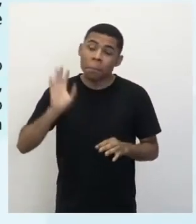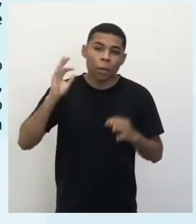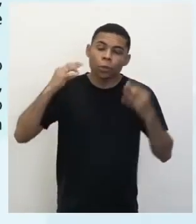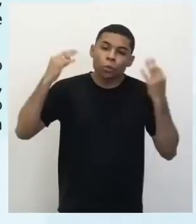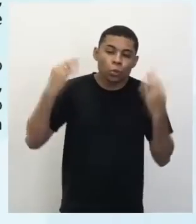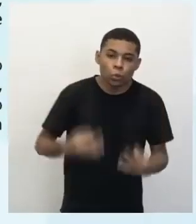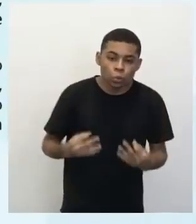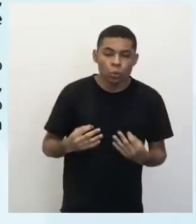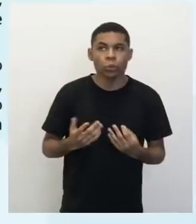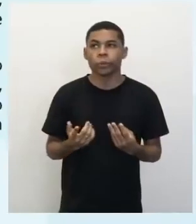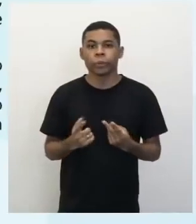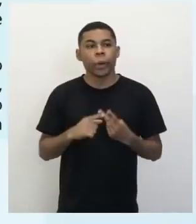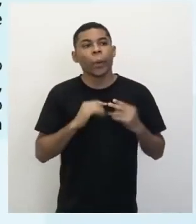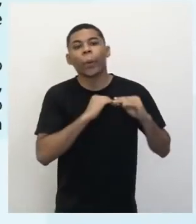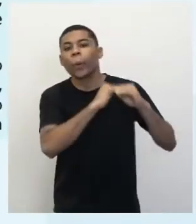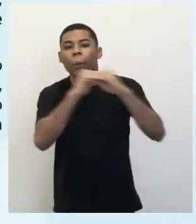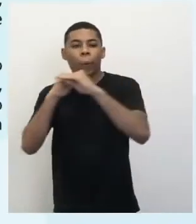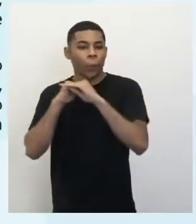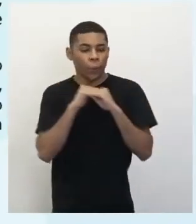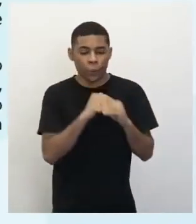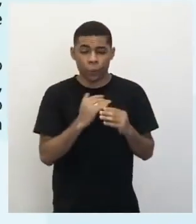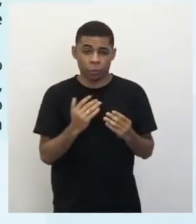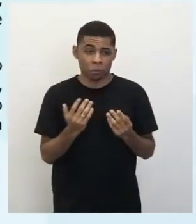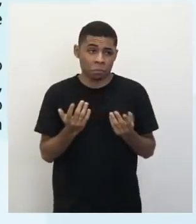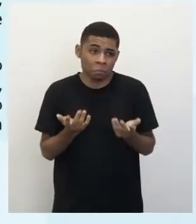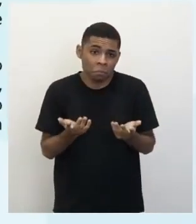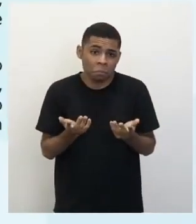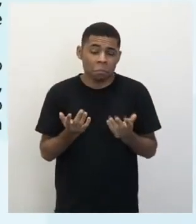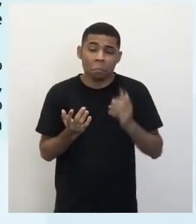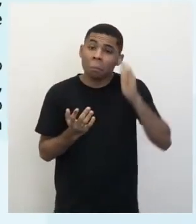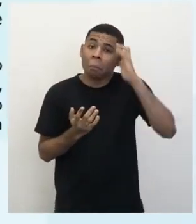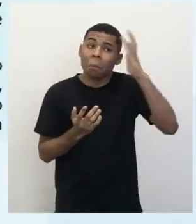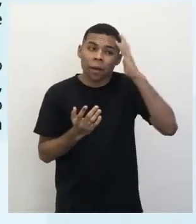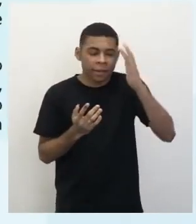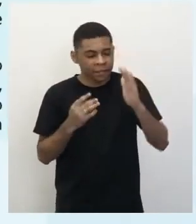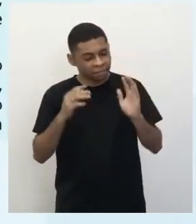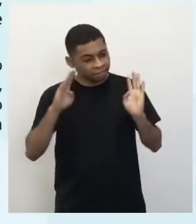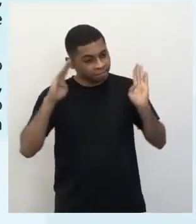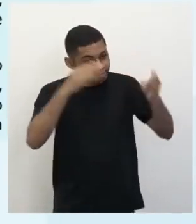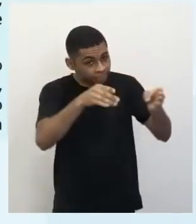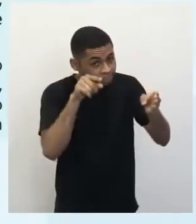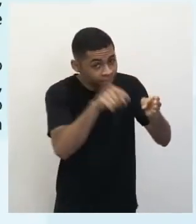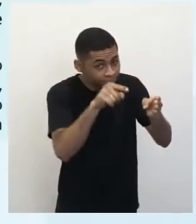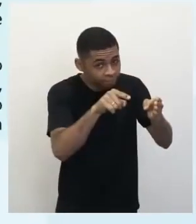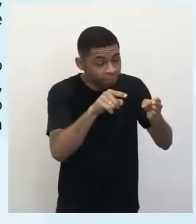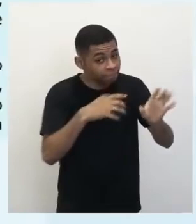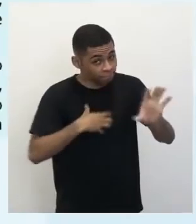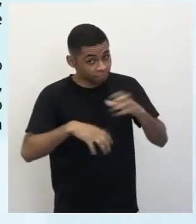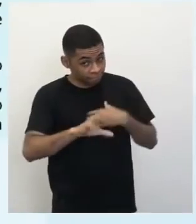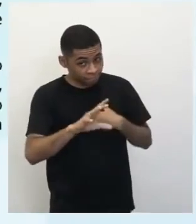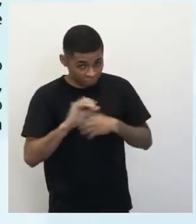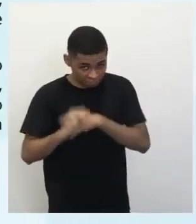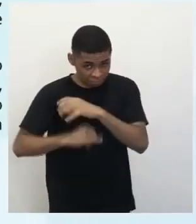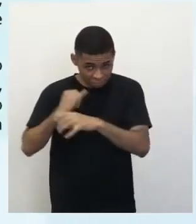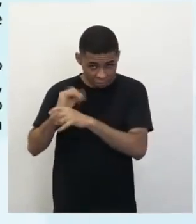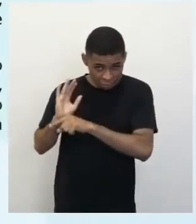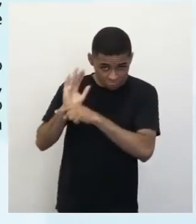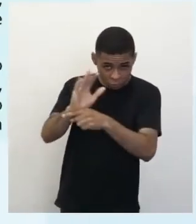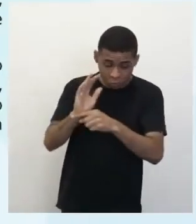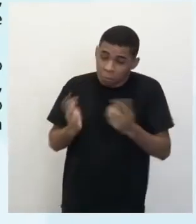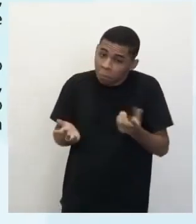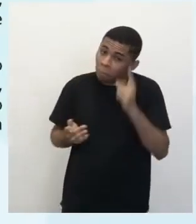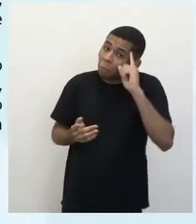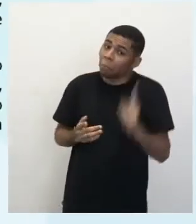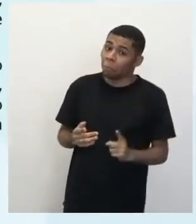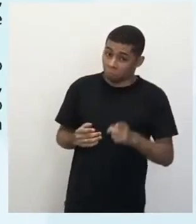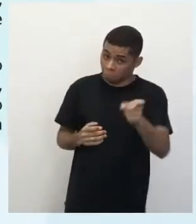justa, igualitária, uma sociedade, vamos pensar que pensa no próximo, que tem mais empatia? Eu não sei, mas é o tema aí para